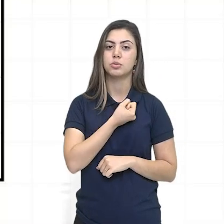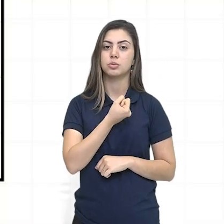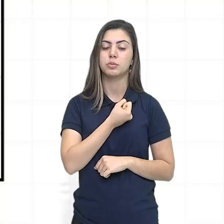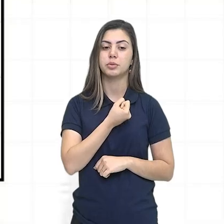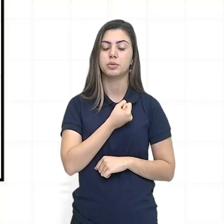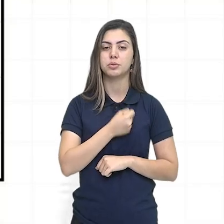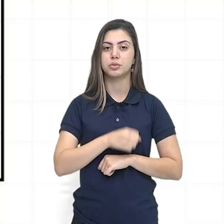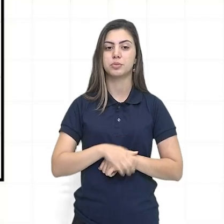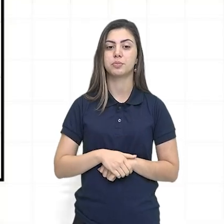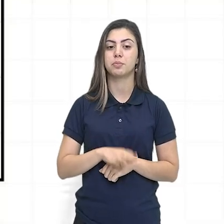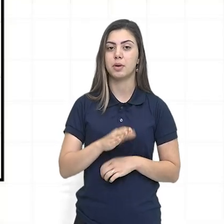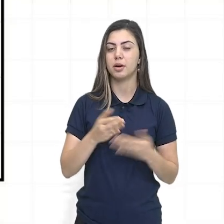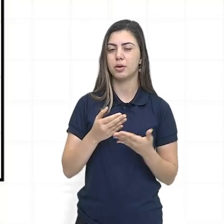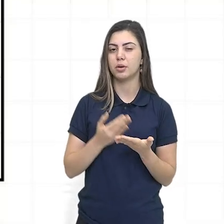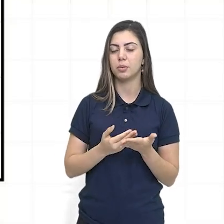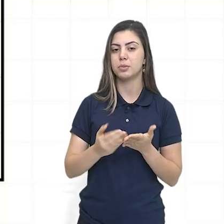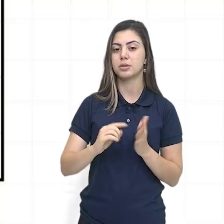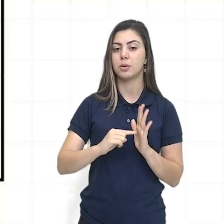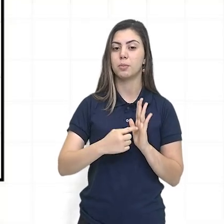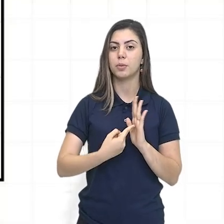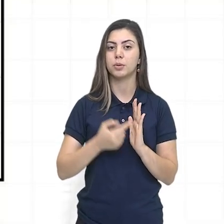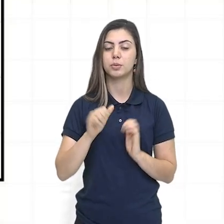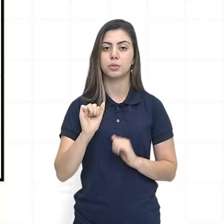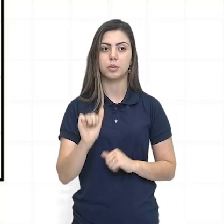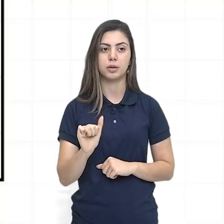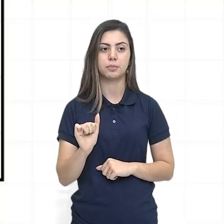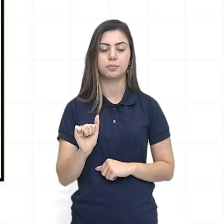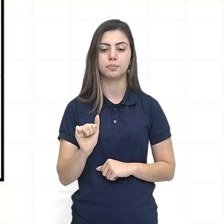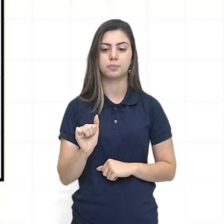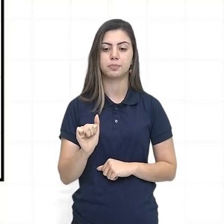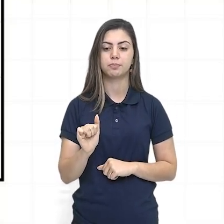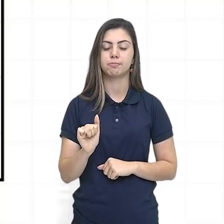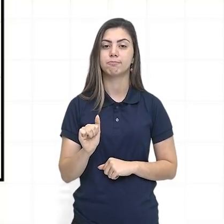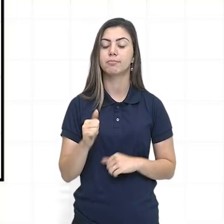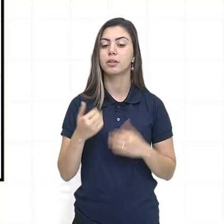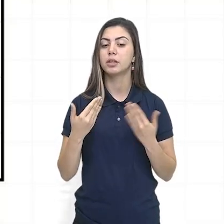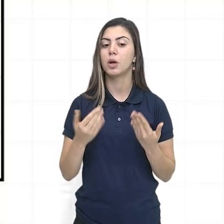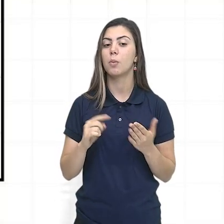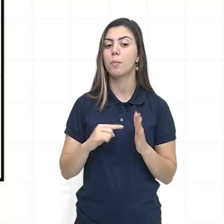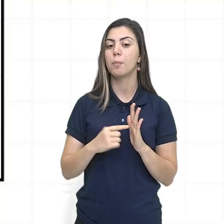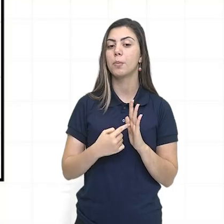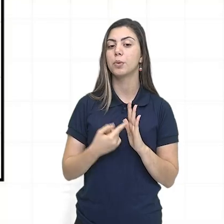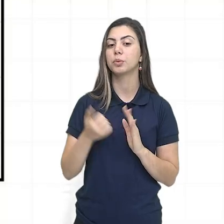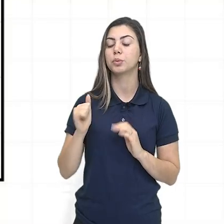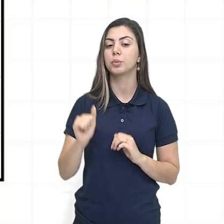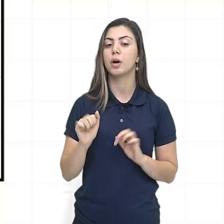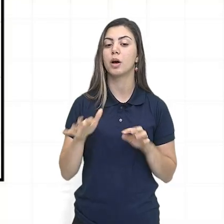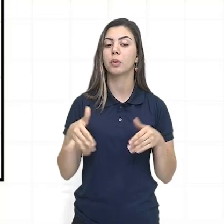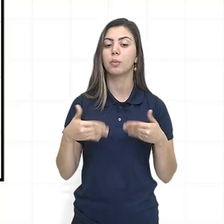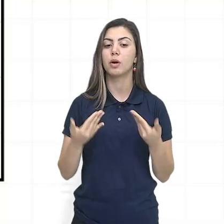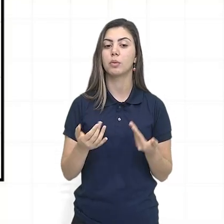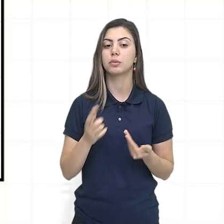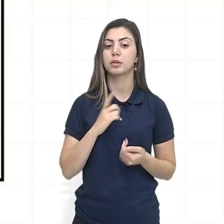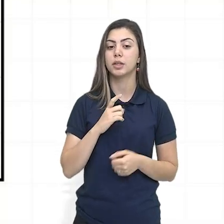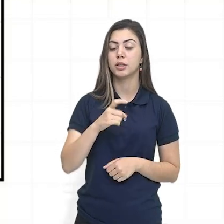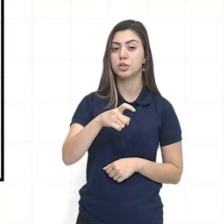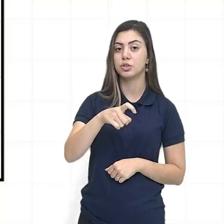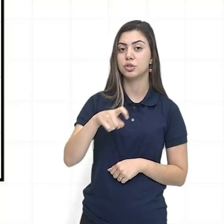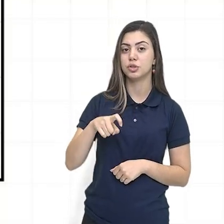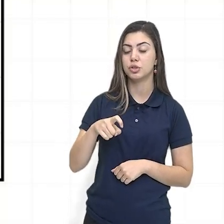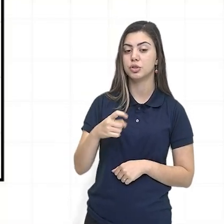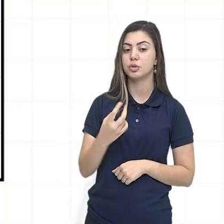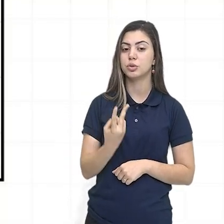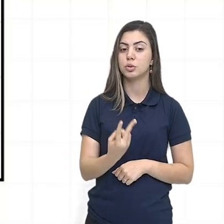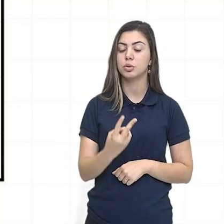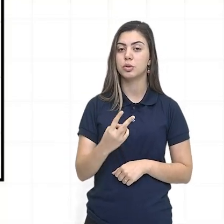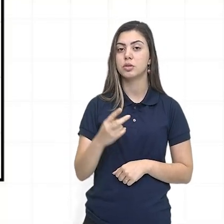Vamos começar pelo ponto A. O ponto A, ele está localizado na coordenada X, que é 2,